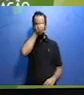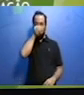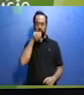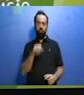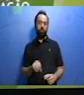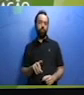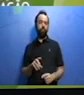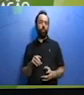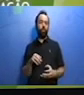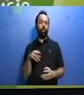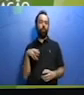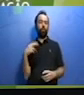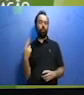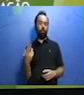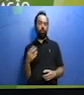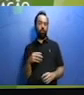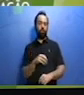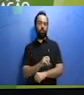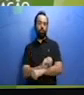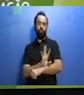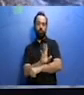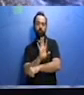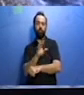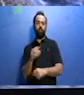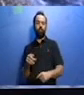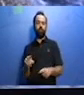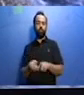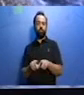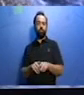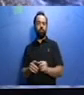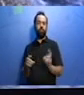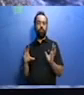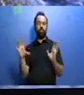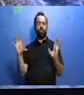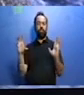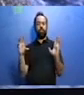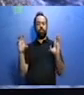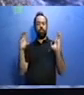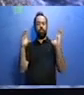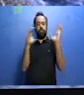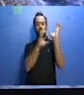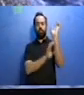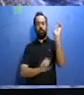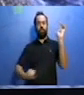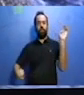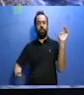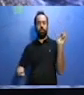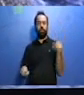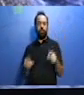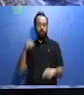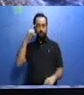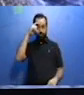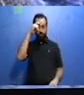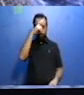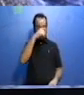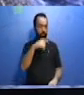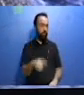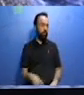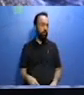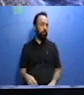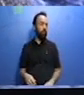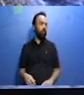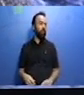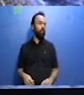a transpiração, entre outros danos. A poluição ambiental também